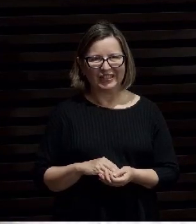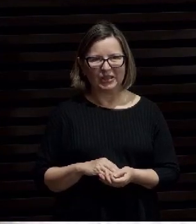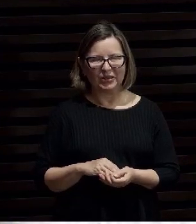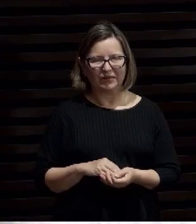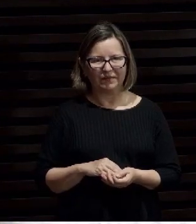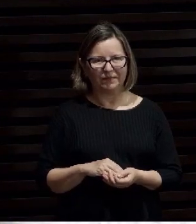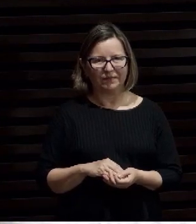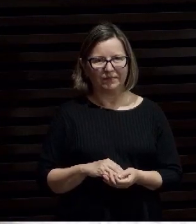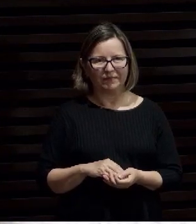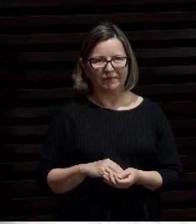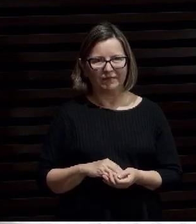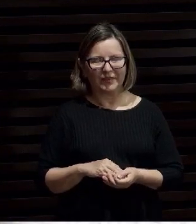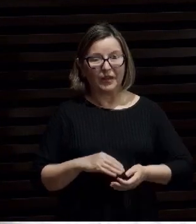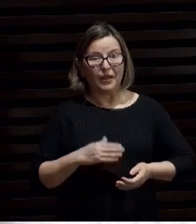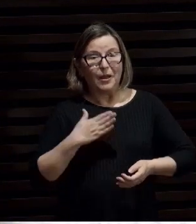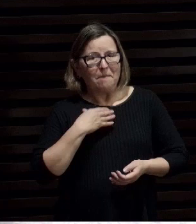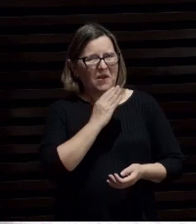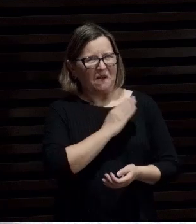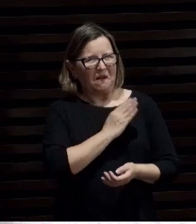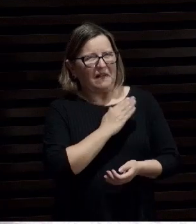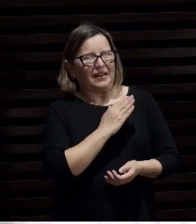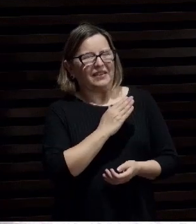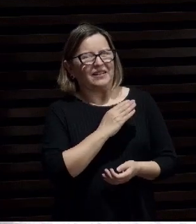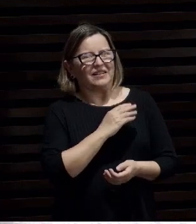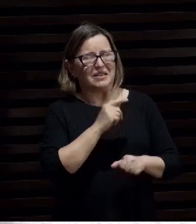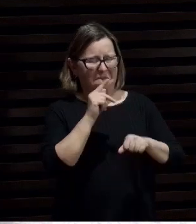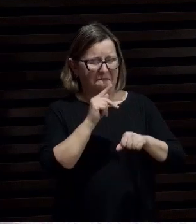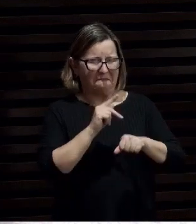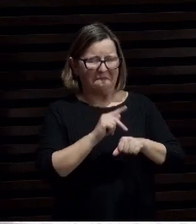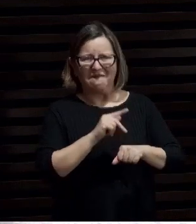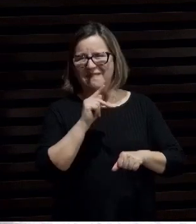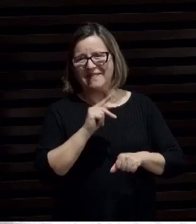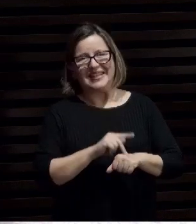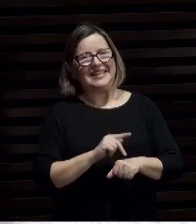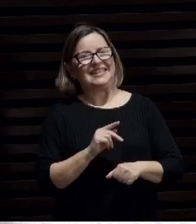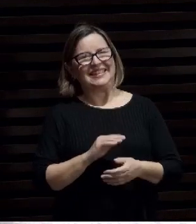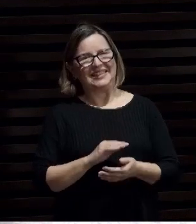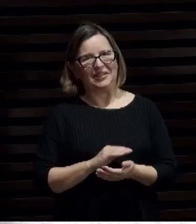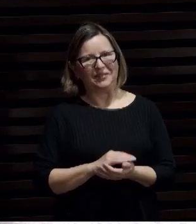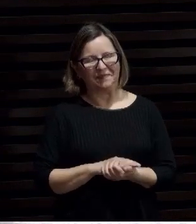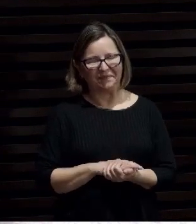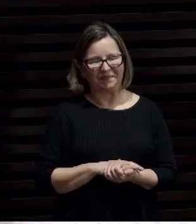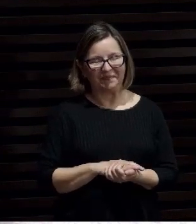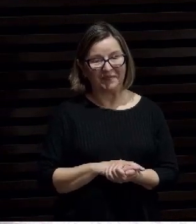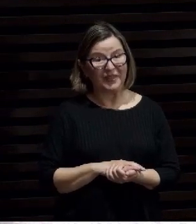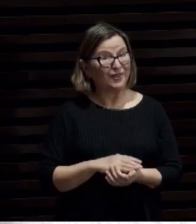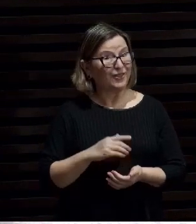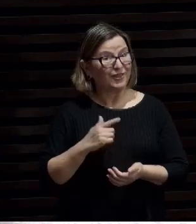Porque um coração de pedra não tem como ter prazer na lei do Senhor.